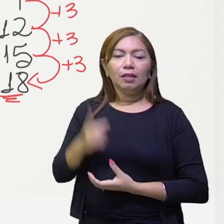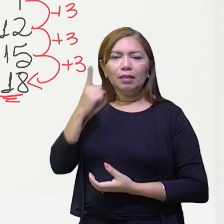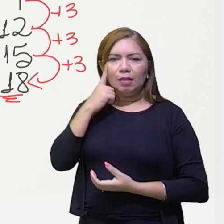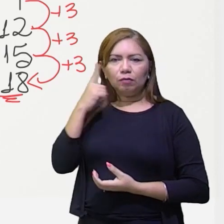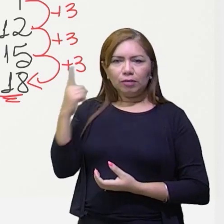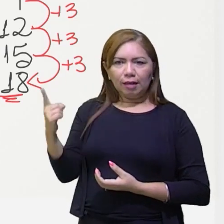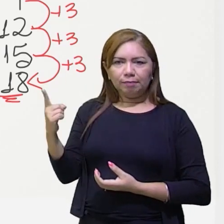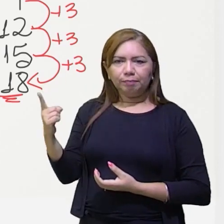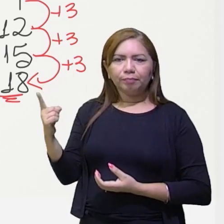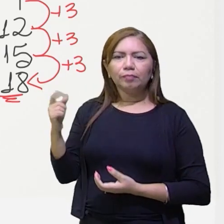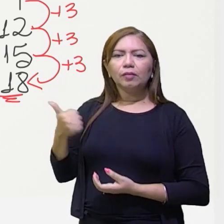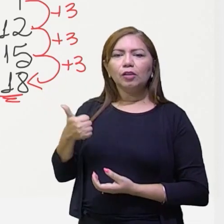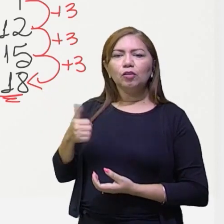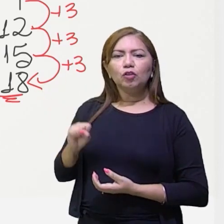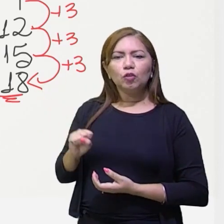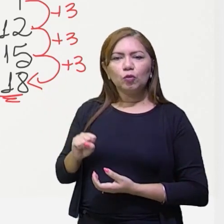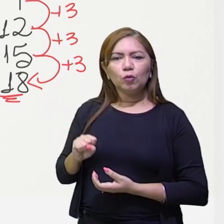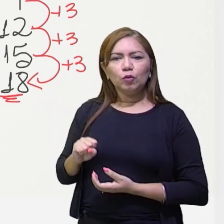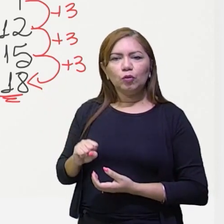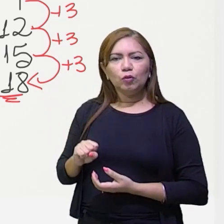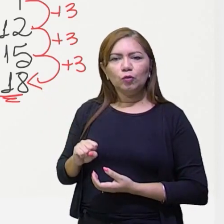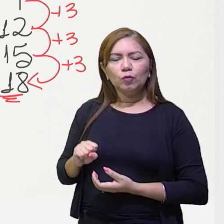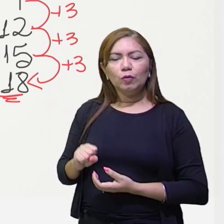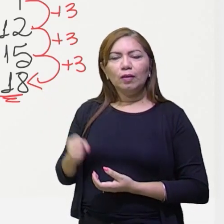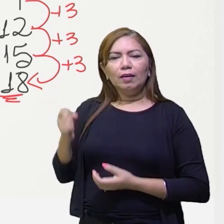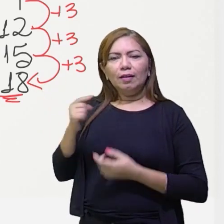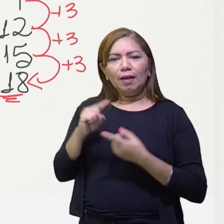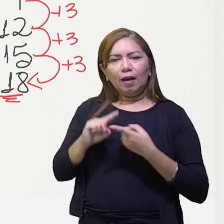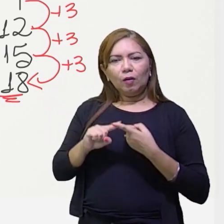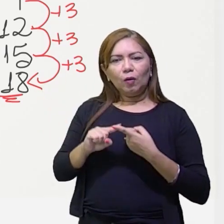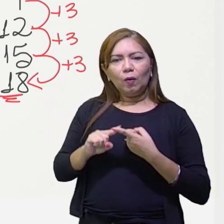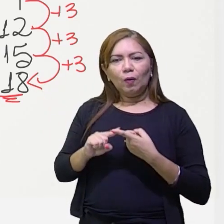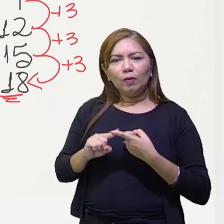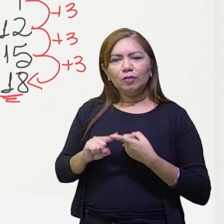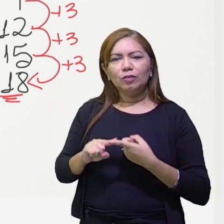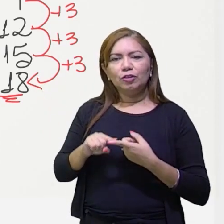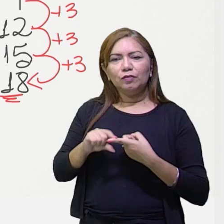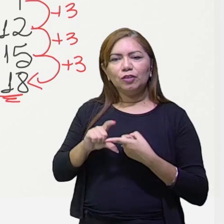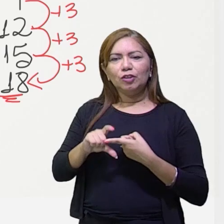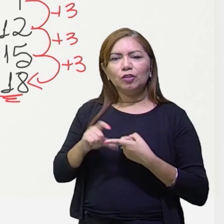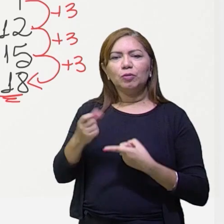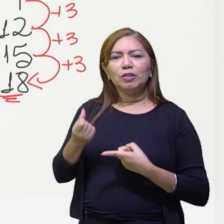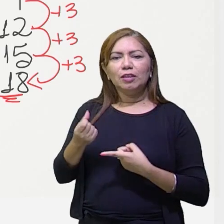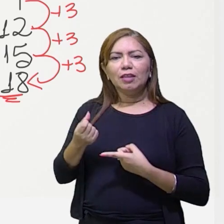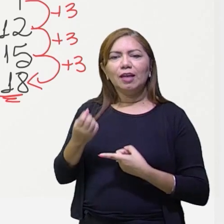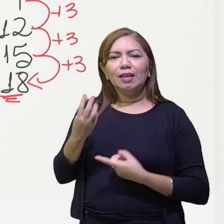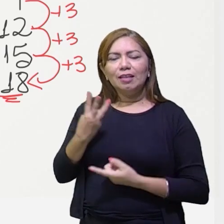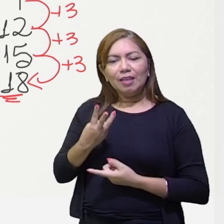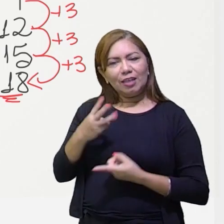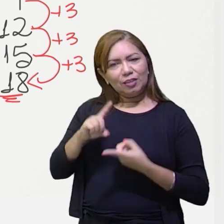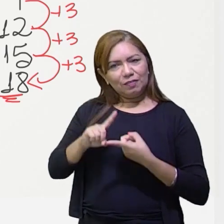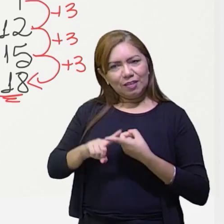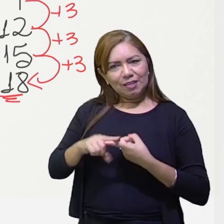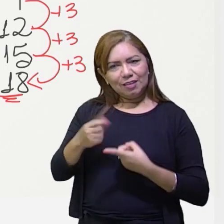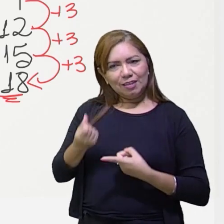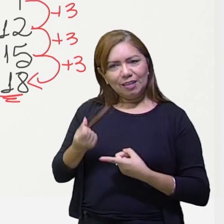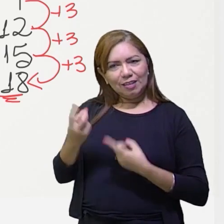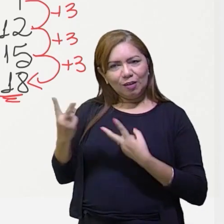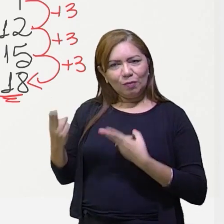então 18 dividido por 3 é 6. Por quê? Porque 3 vezes 6 é igual a